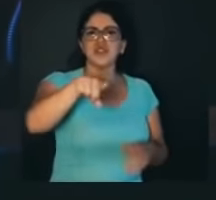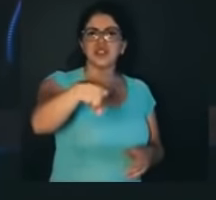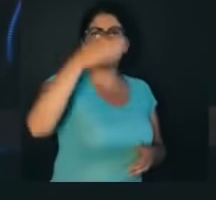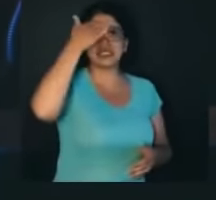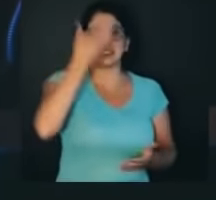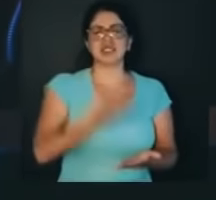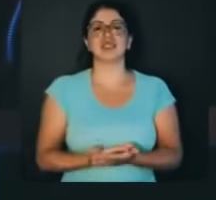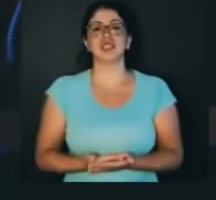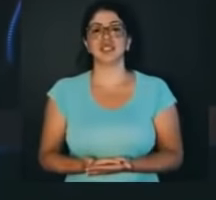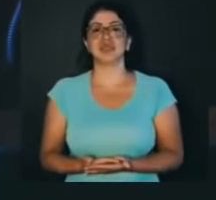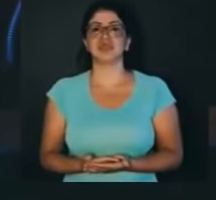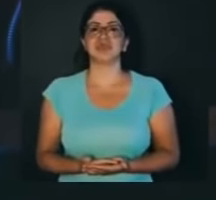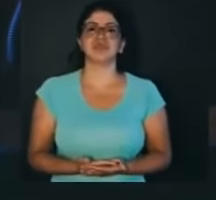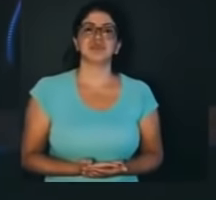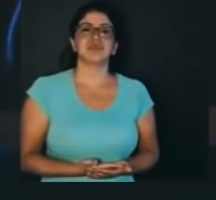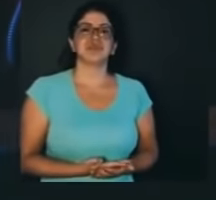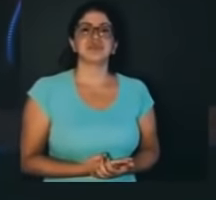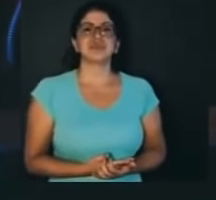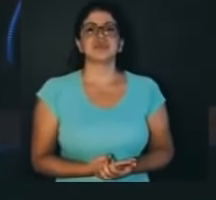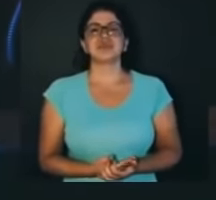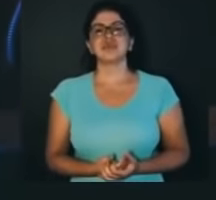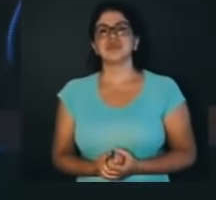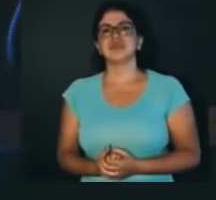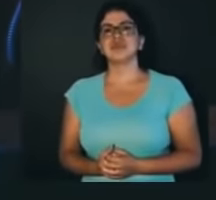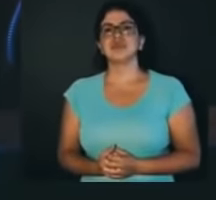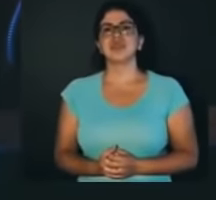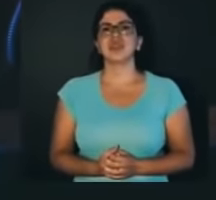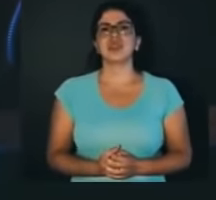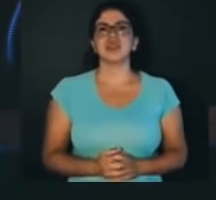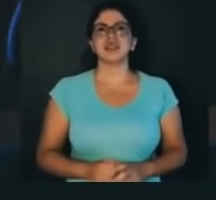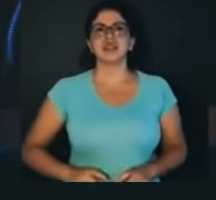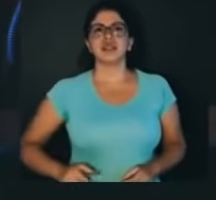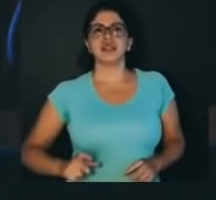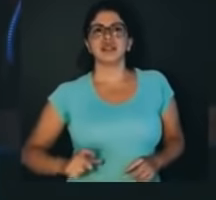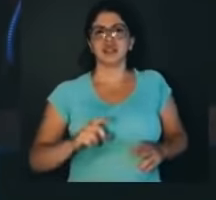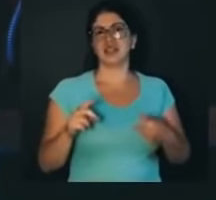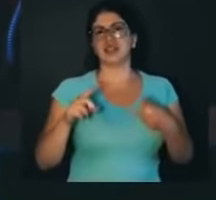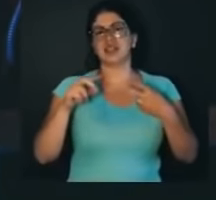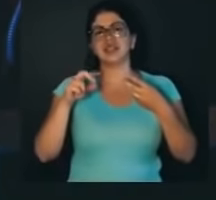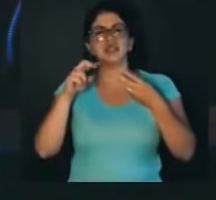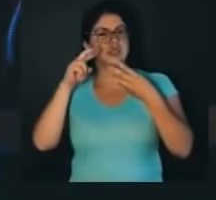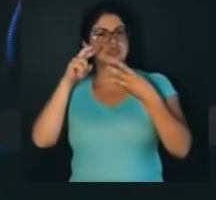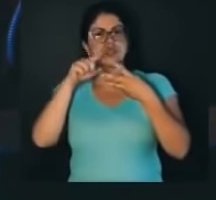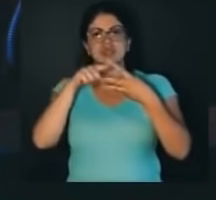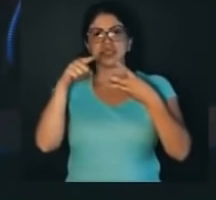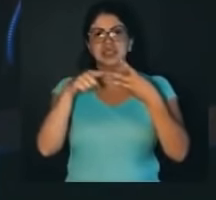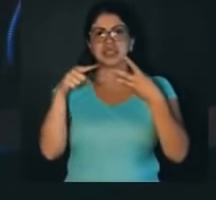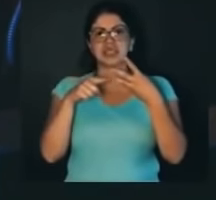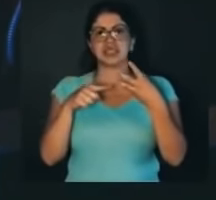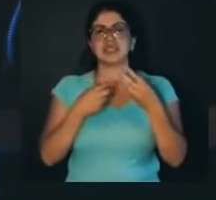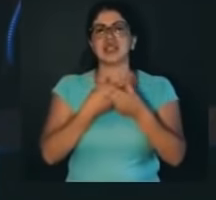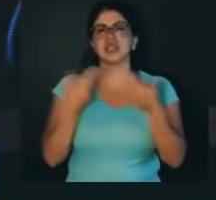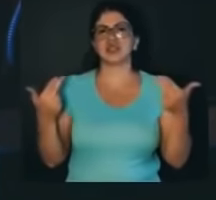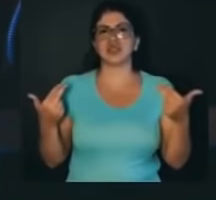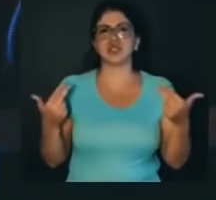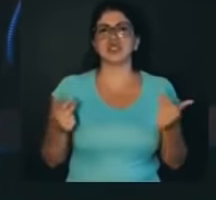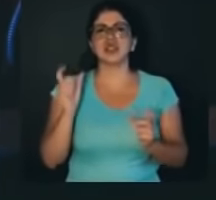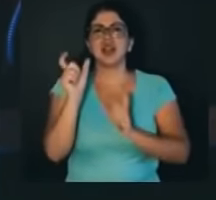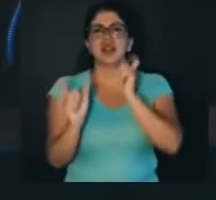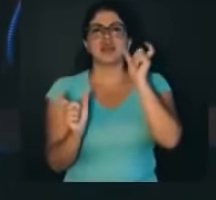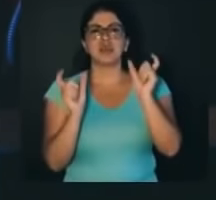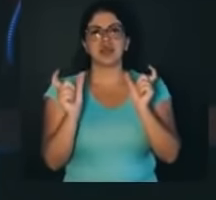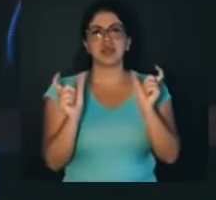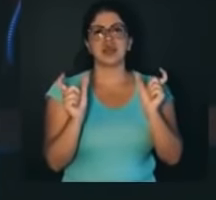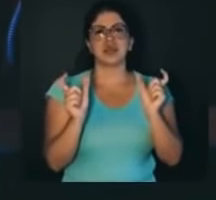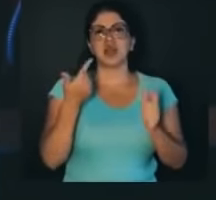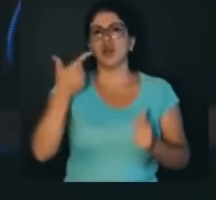basicamente três funções. Elas destroem você, elas limitam você e elas podem